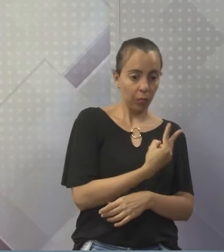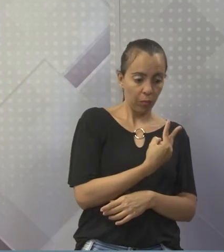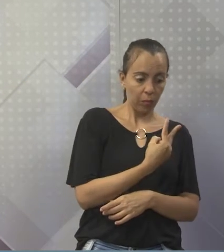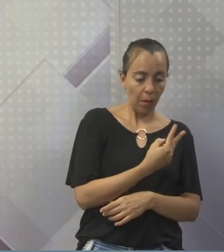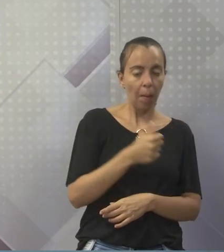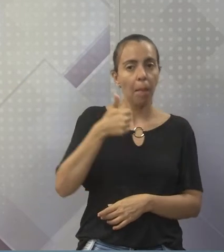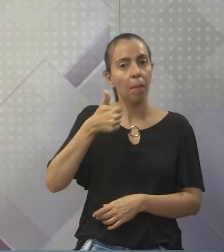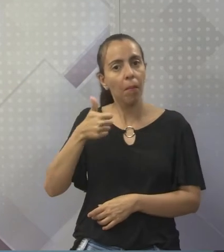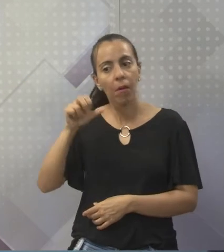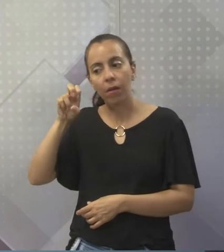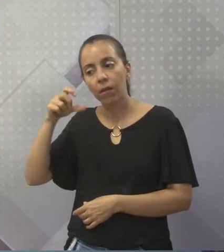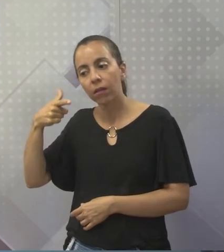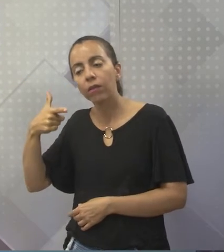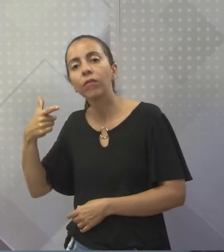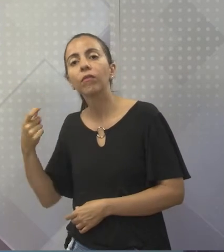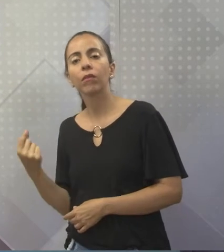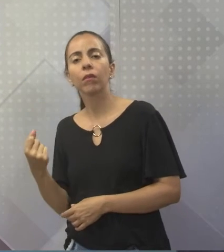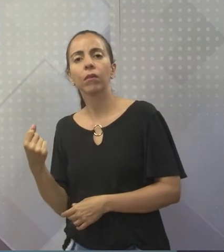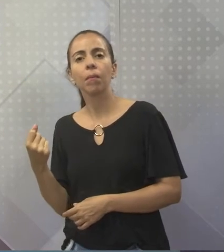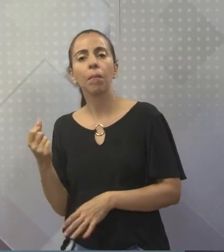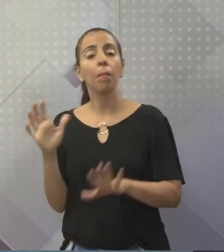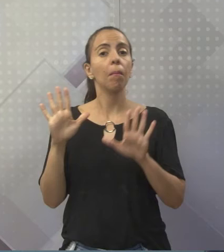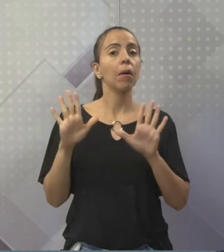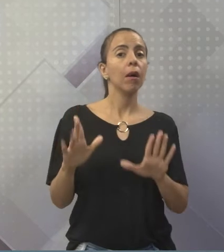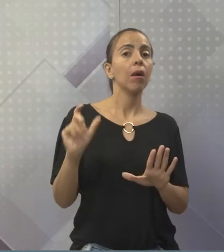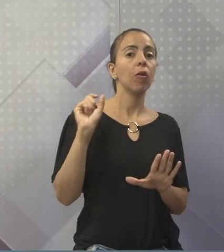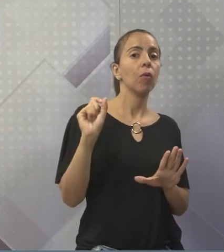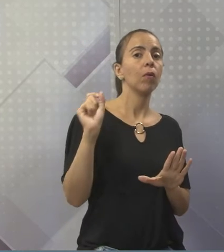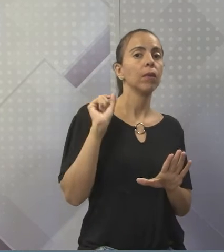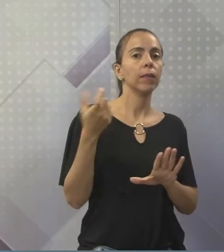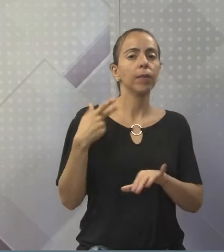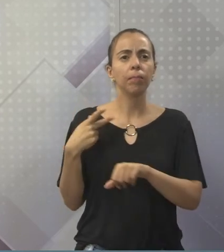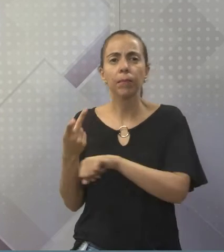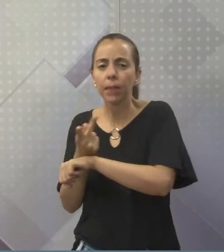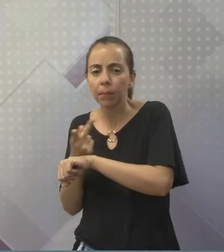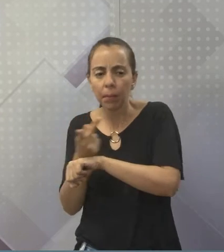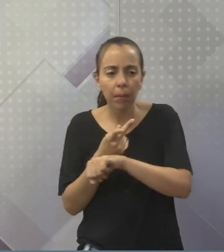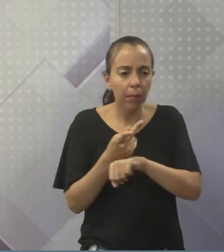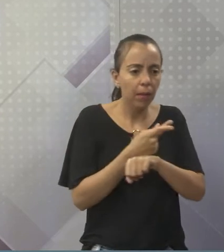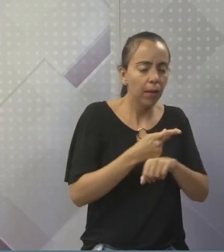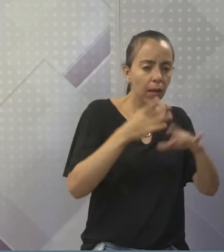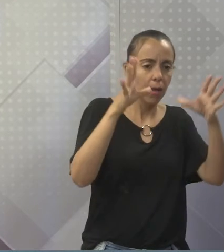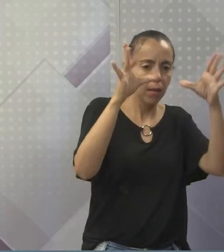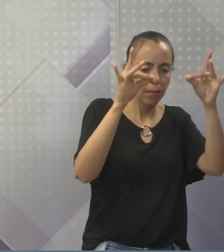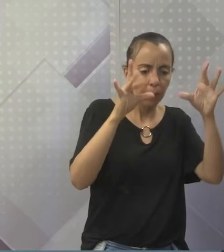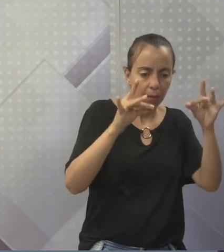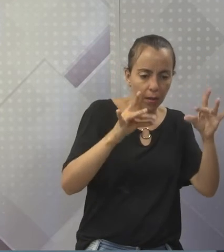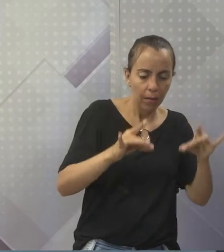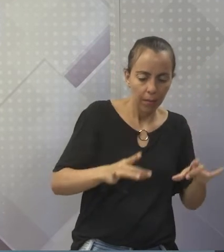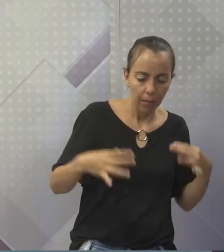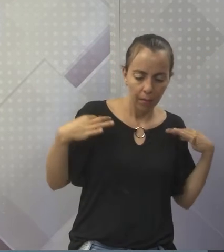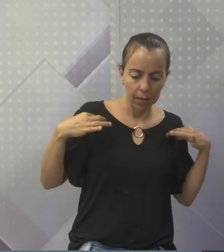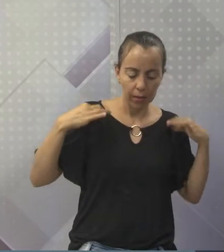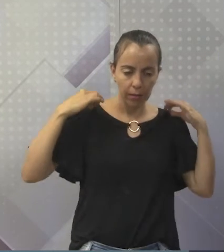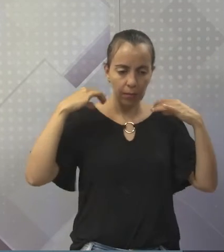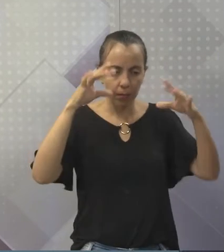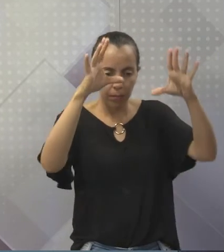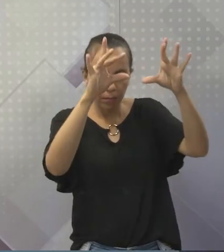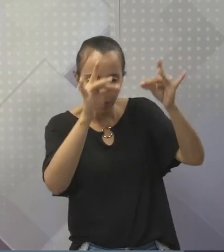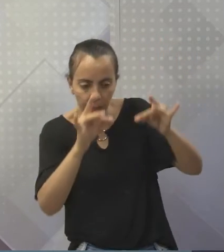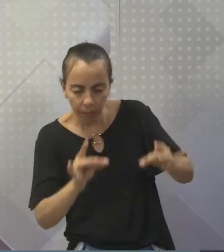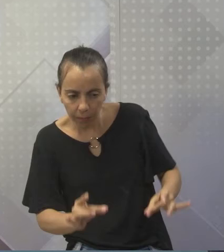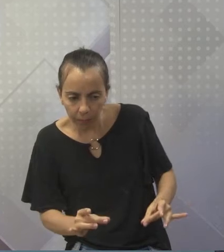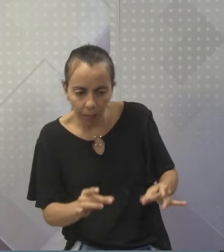R$ 1.520. Mas a gente não precisa ir procurando peça a peça. A gente pode fazer algo